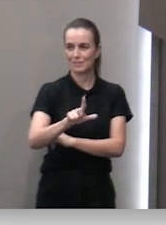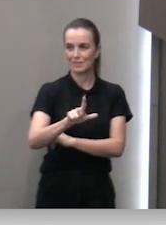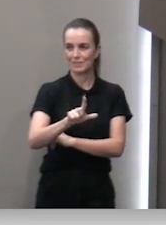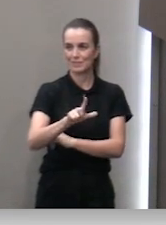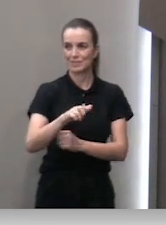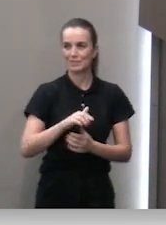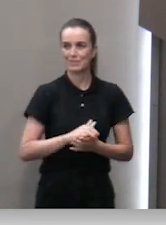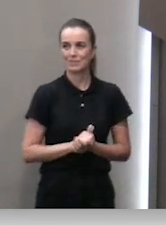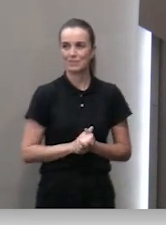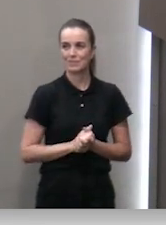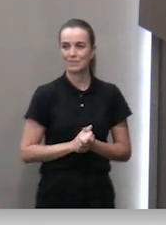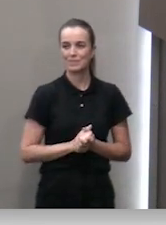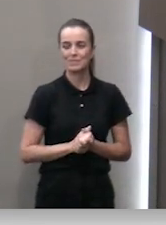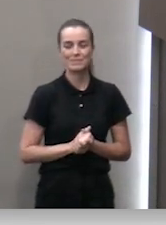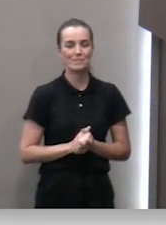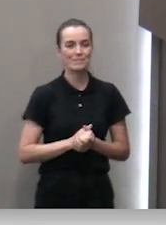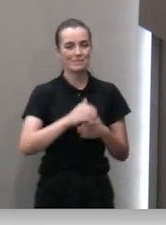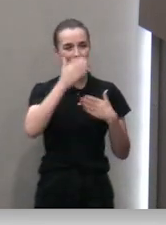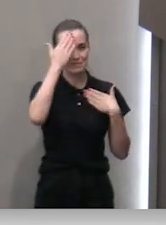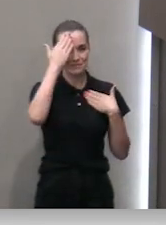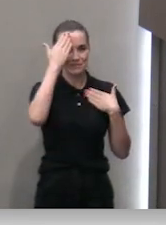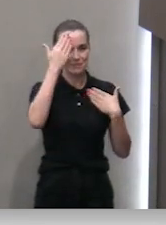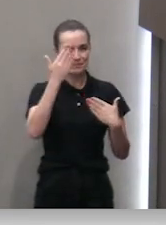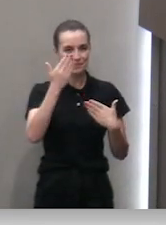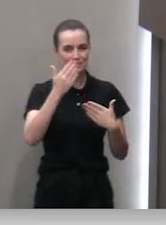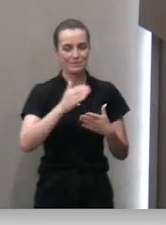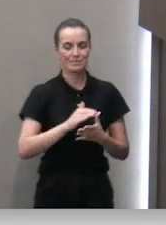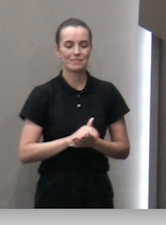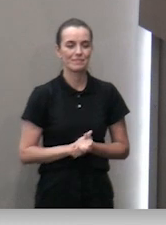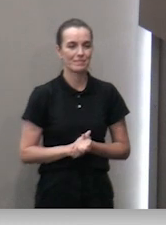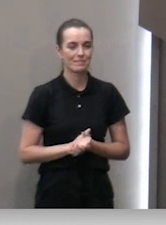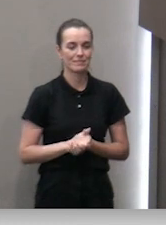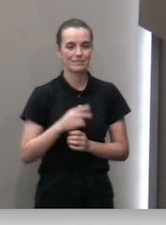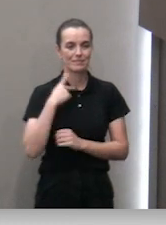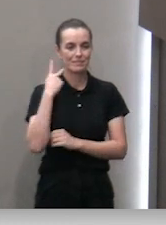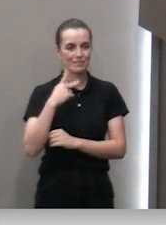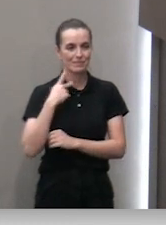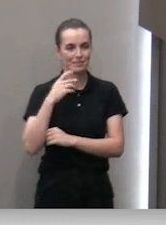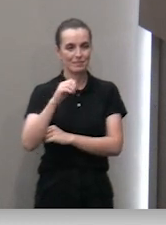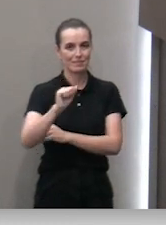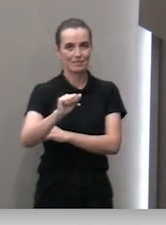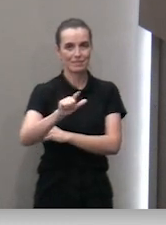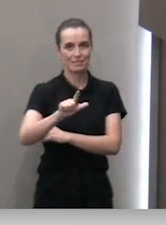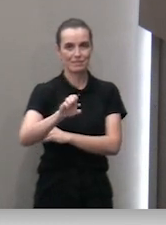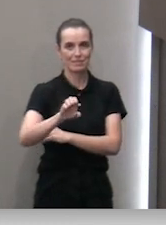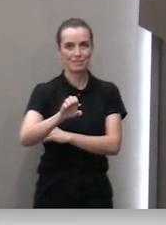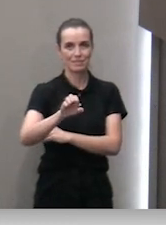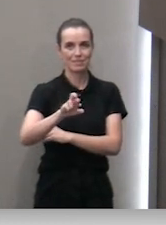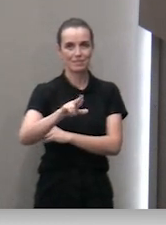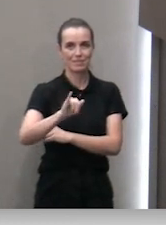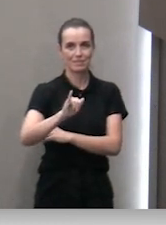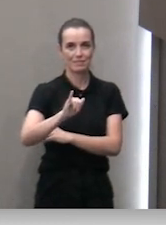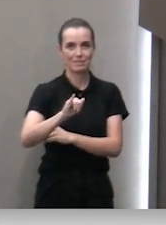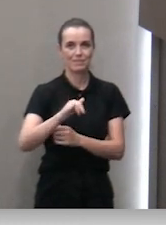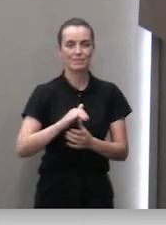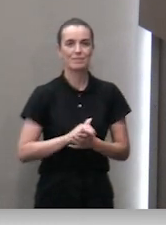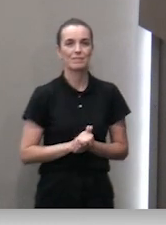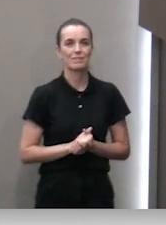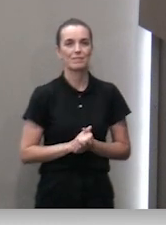bom. Obrigado, vereador Alberi Grando, Berna, nossa presidente do